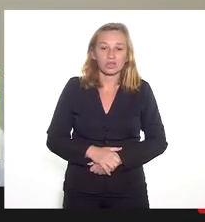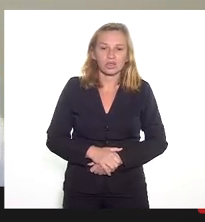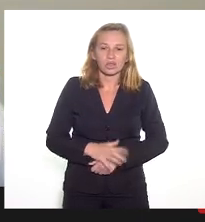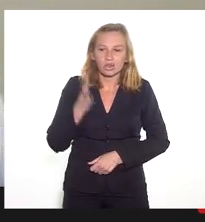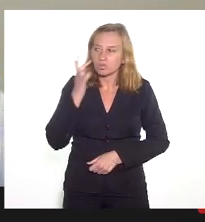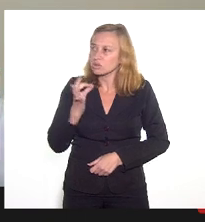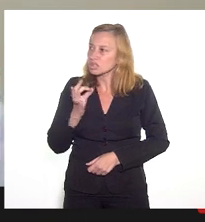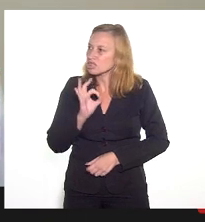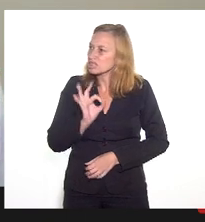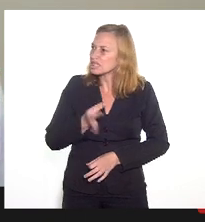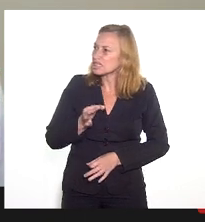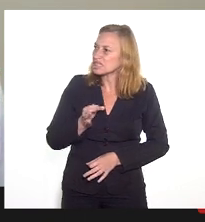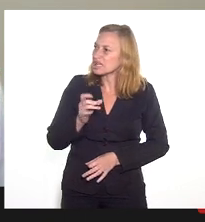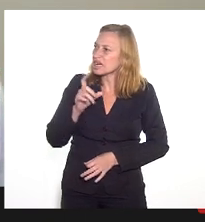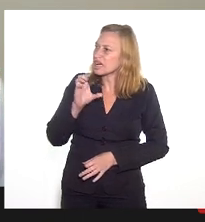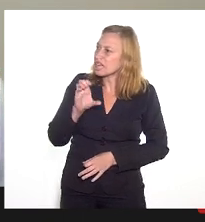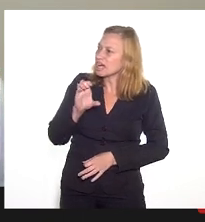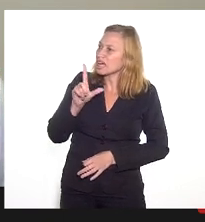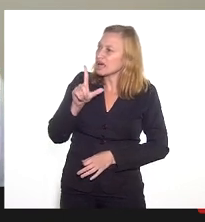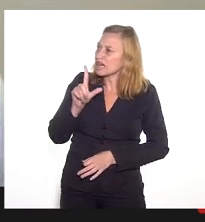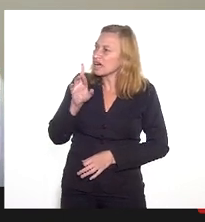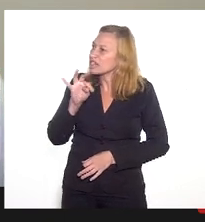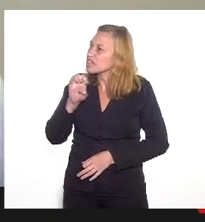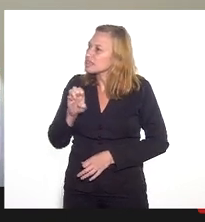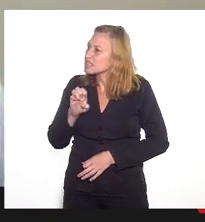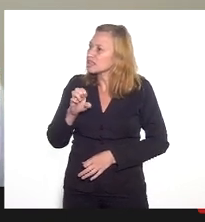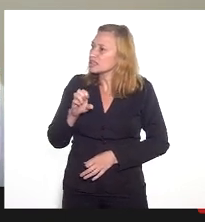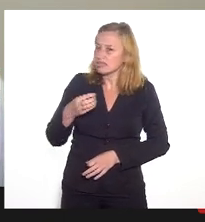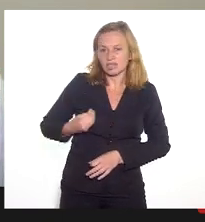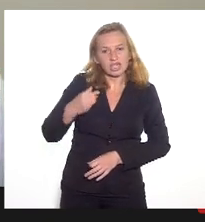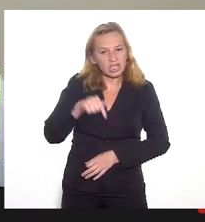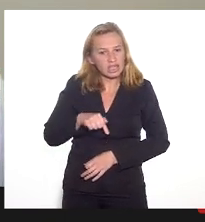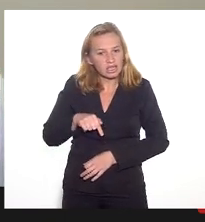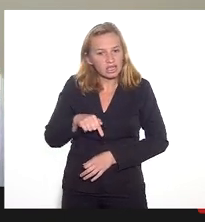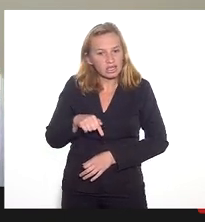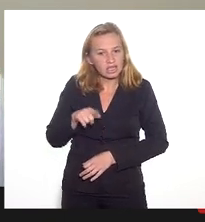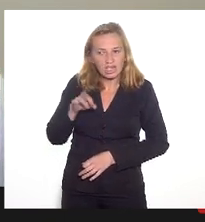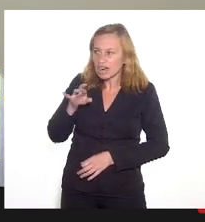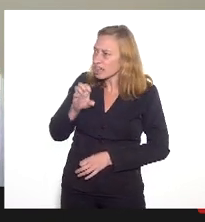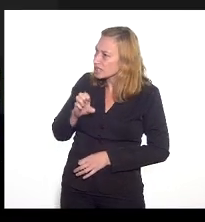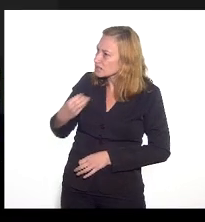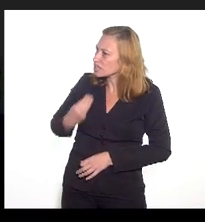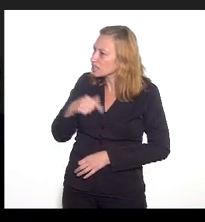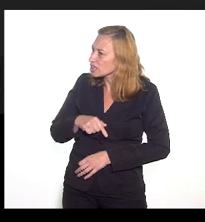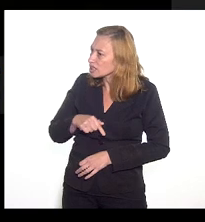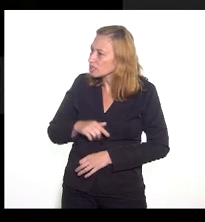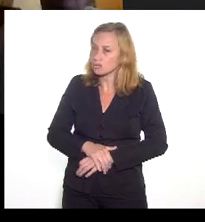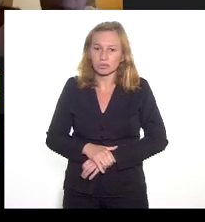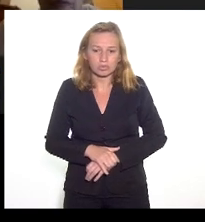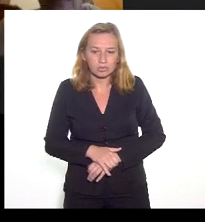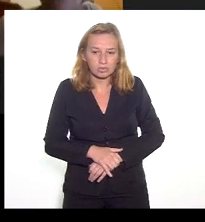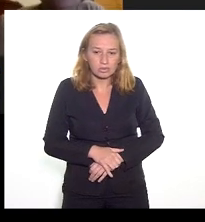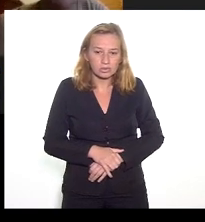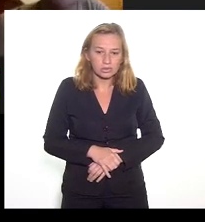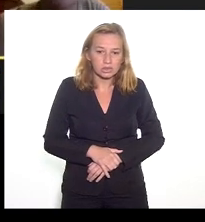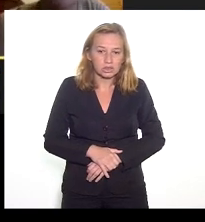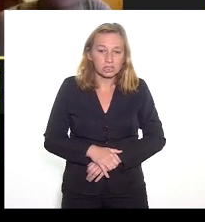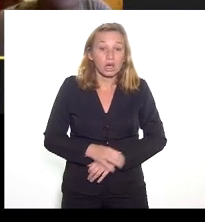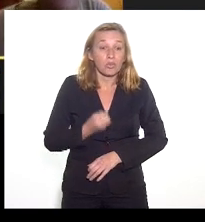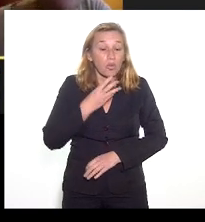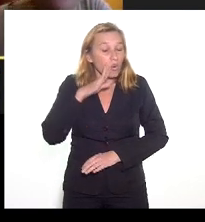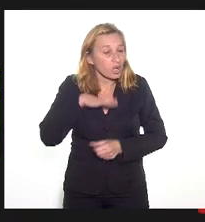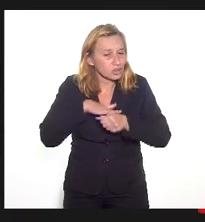sei, não tenho certeza se a Clarice Meirelles está conosco na sala ainda. Clarice, está conosco na sala ainda, Clarice? Boa